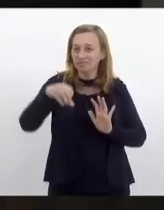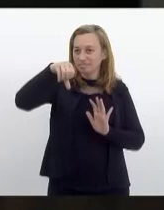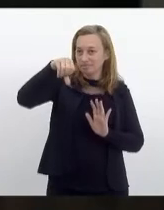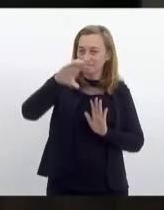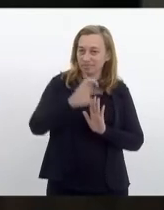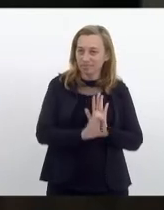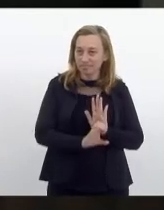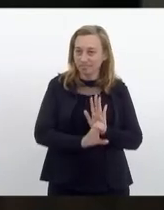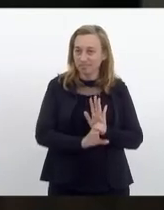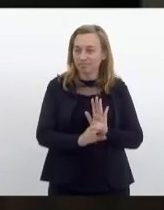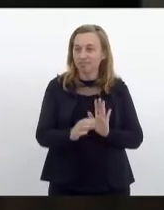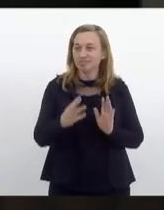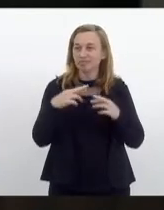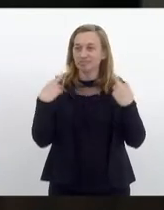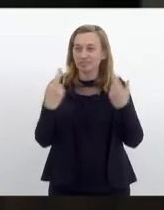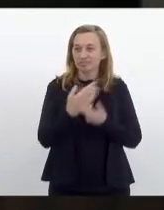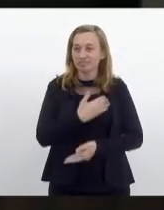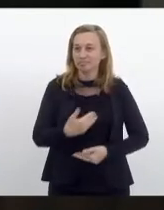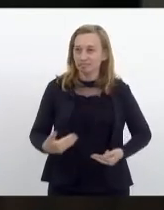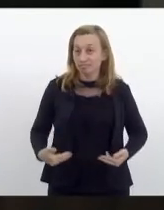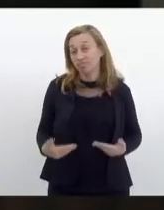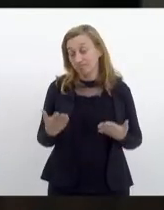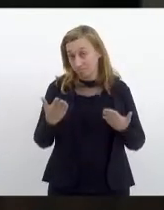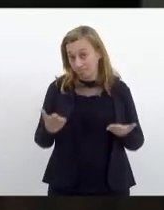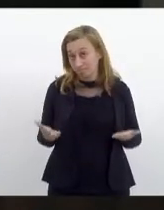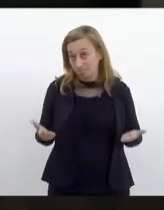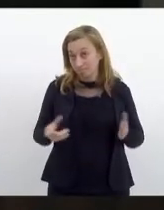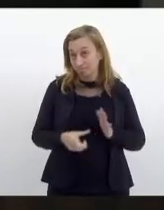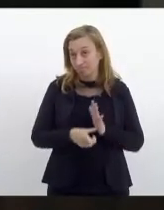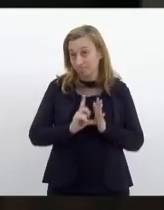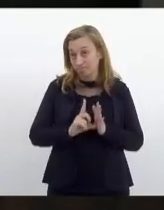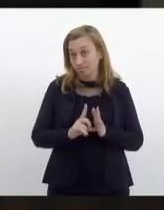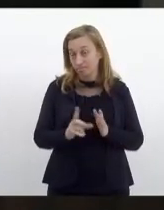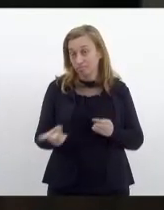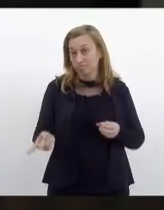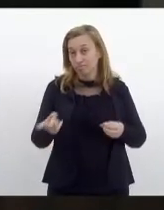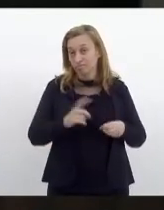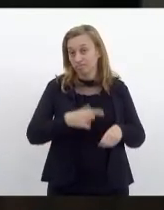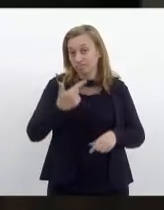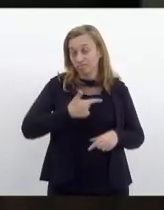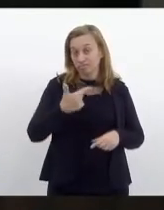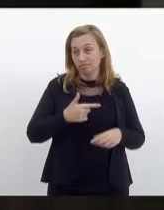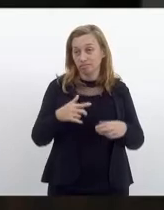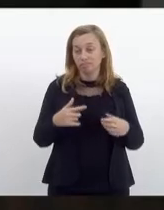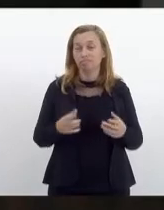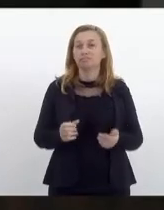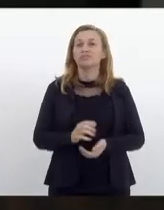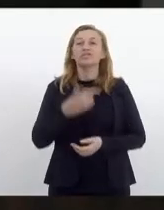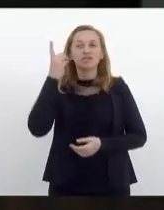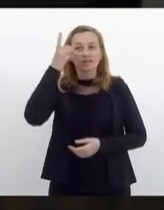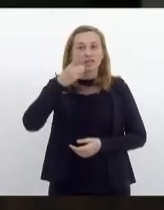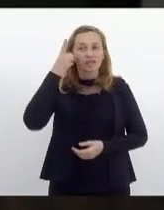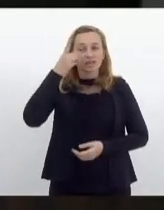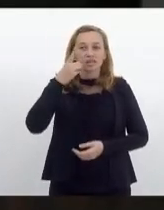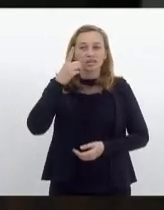9 emendas, uma audiência pública para antes de retornar à segunda. Deputado